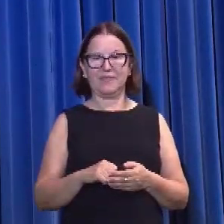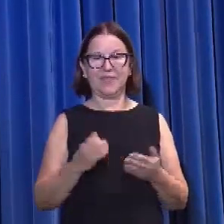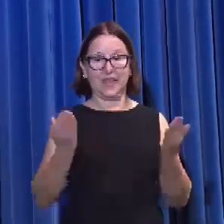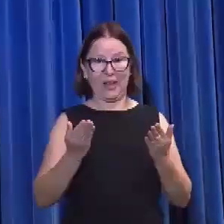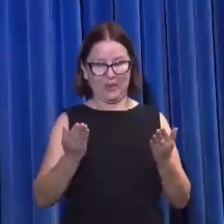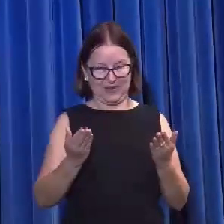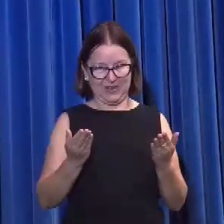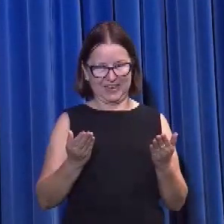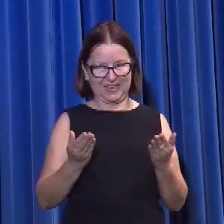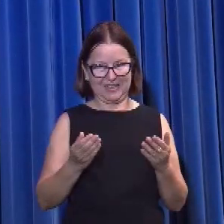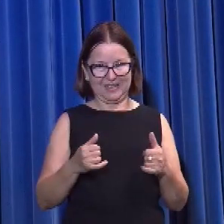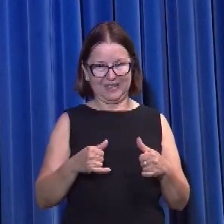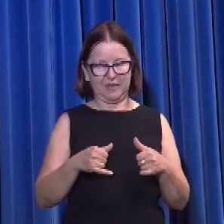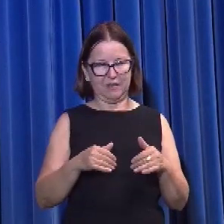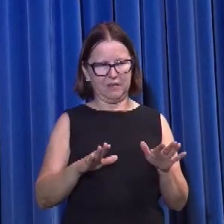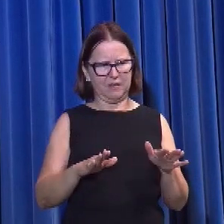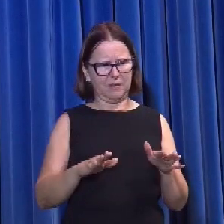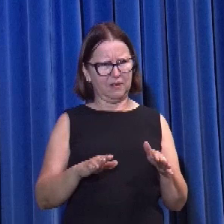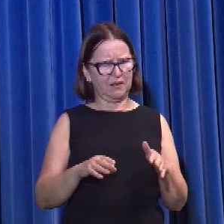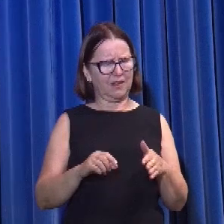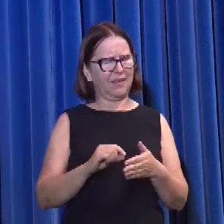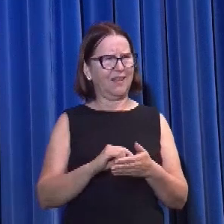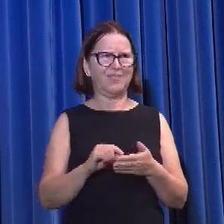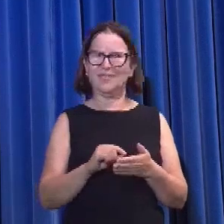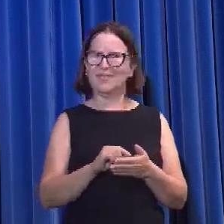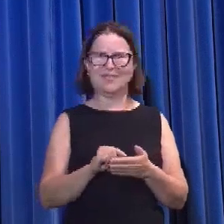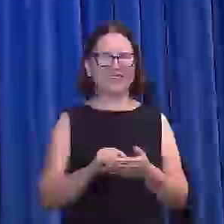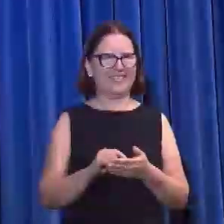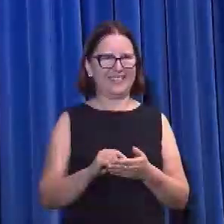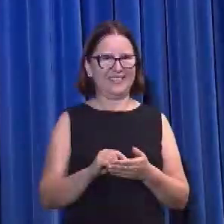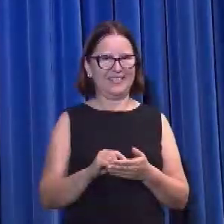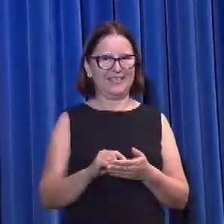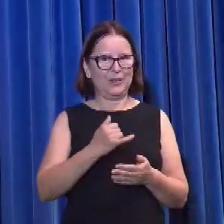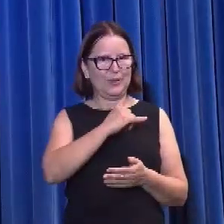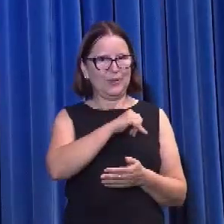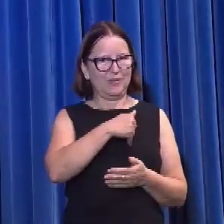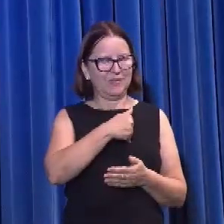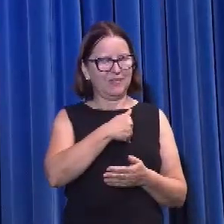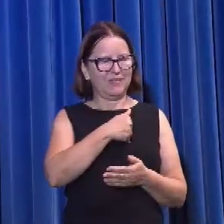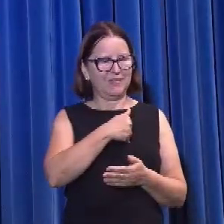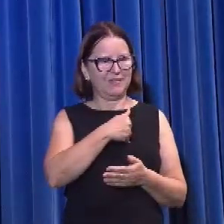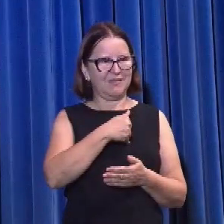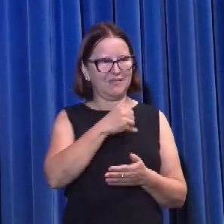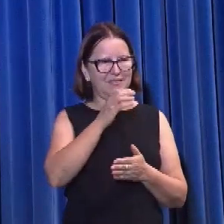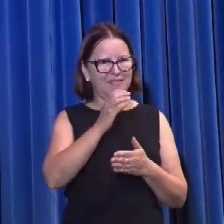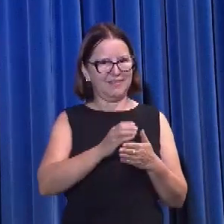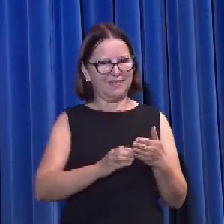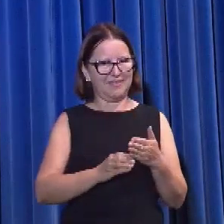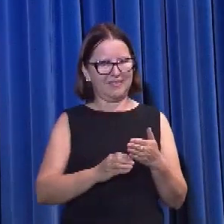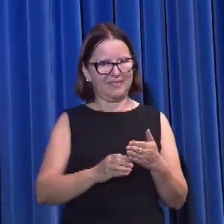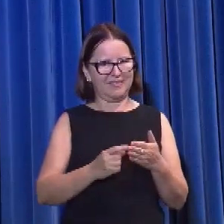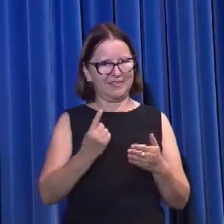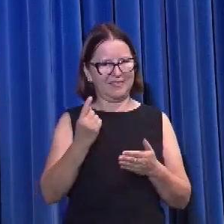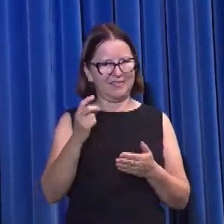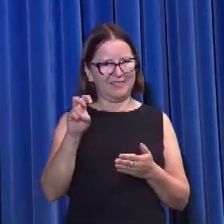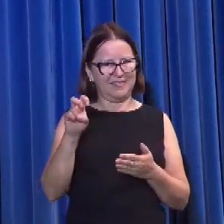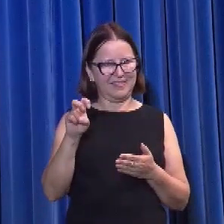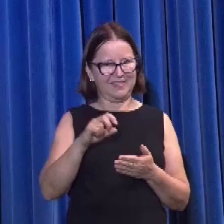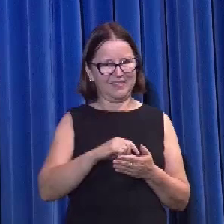Agora, pois, permanece... Não é esse o versículo. É João, capítulo